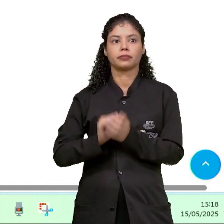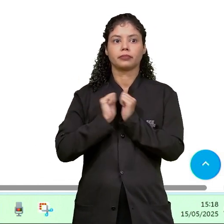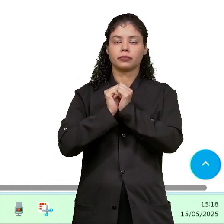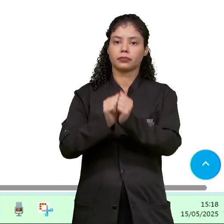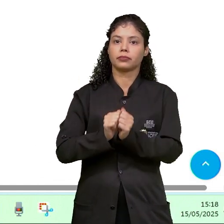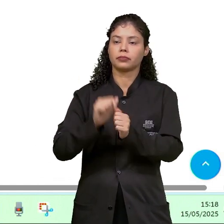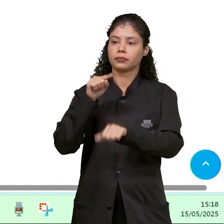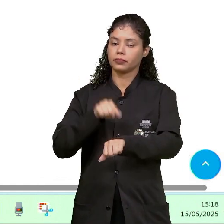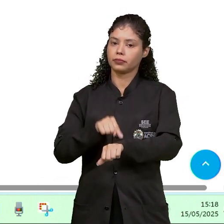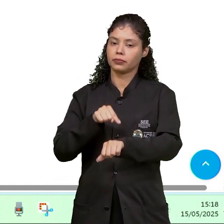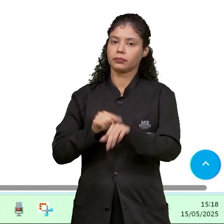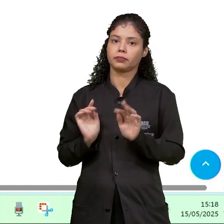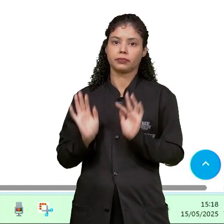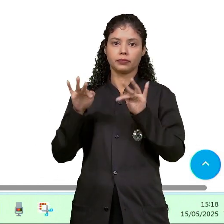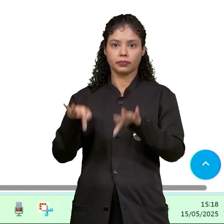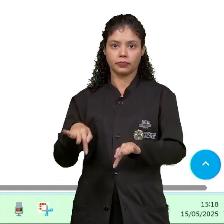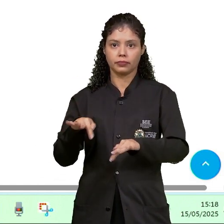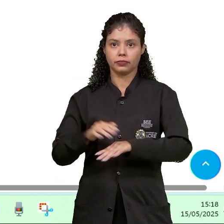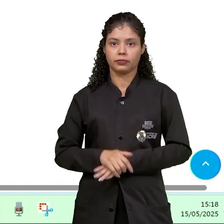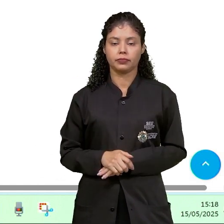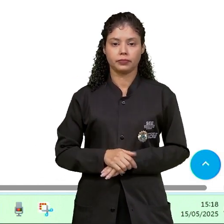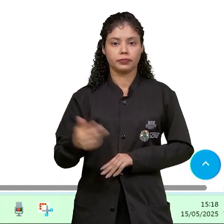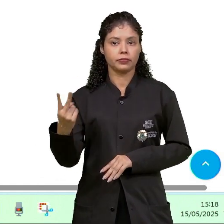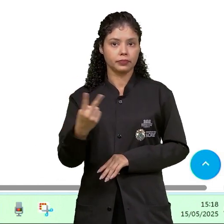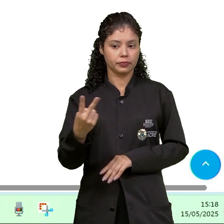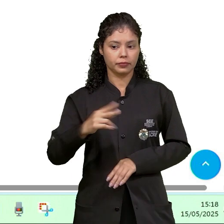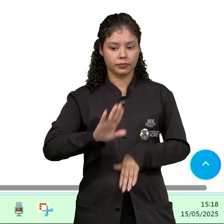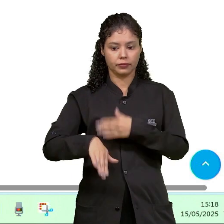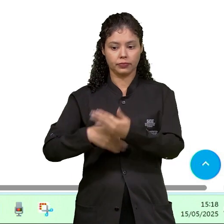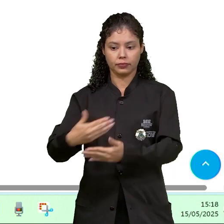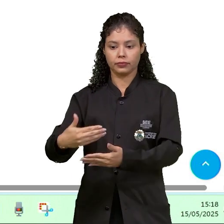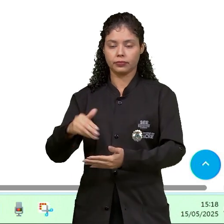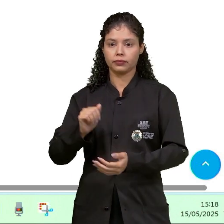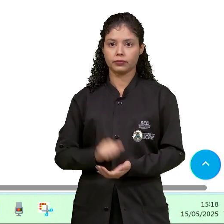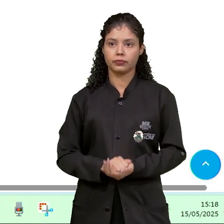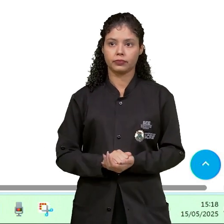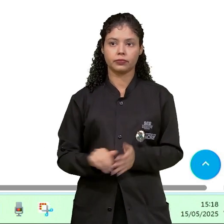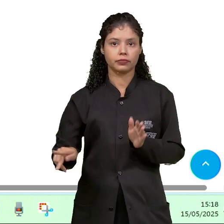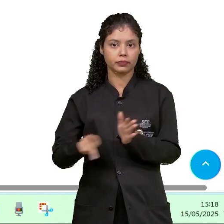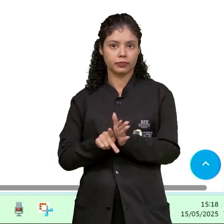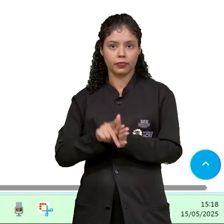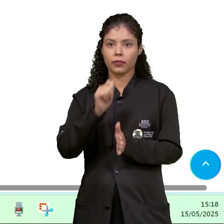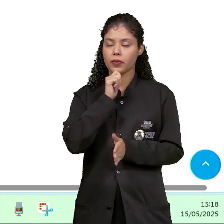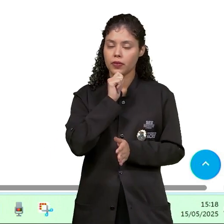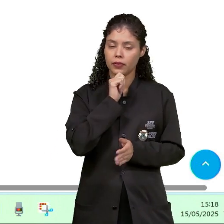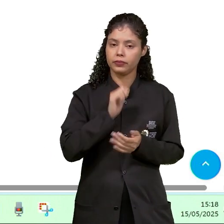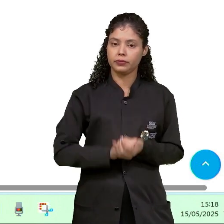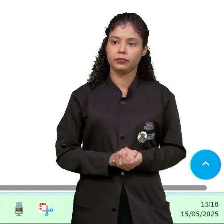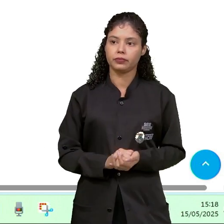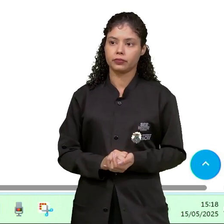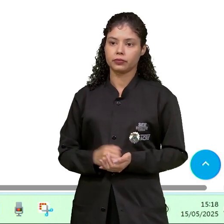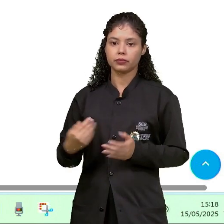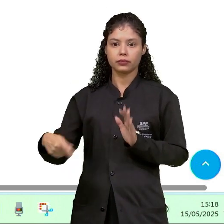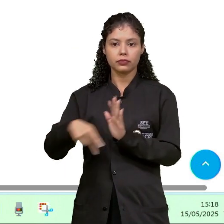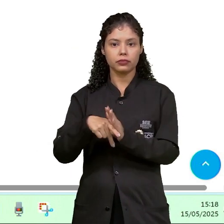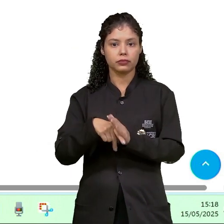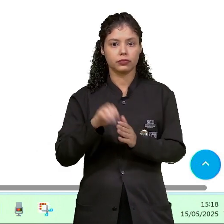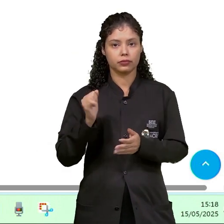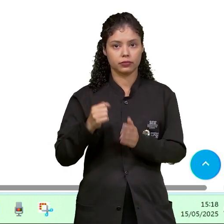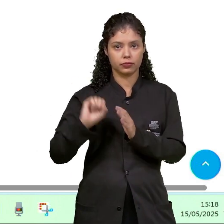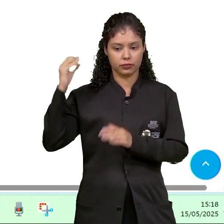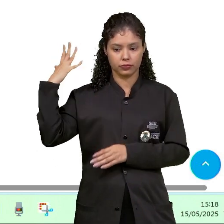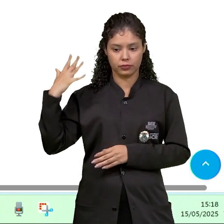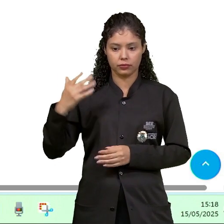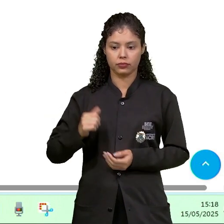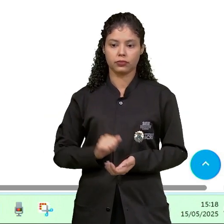tempo e lá eu finalizei. Então, foram 2 processos de demanda do ESIC, por exemplo, aqui nesse caso, tá? Então, aqui o gráfico só tem